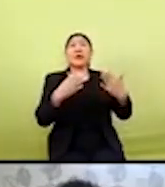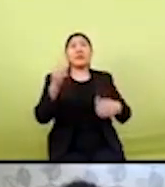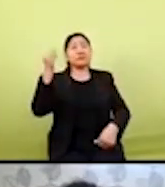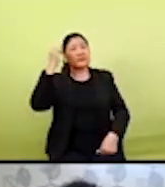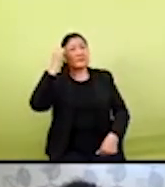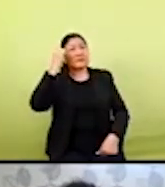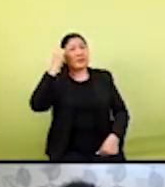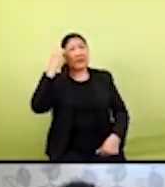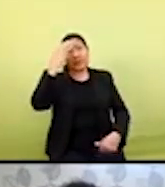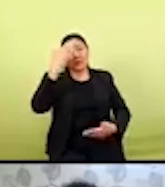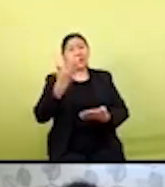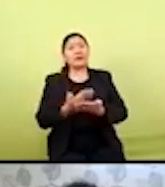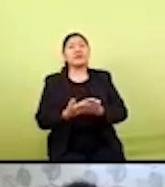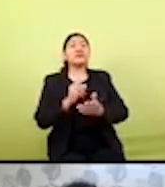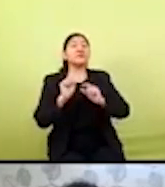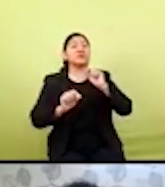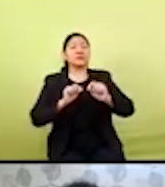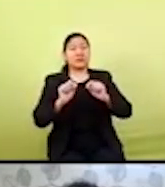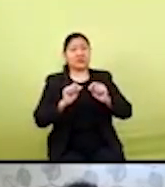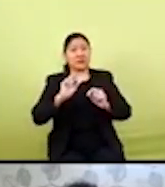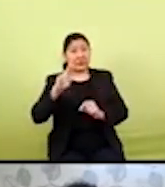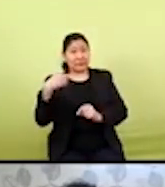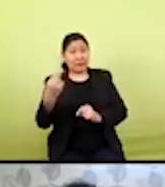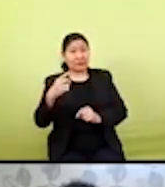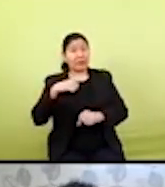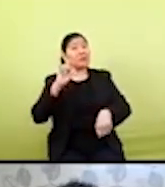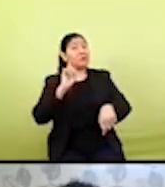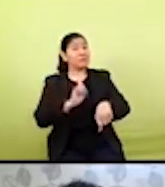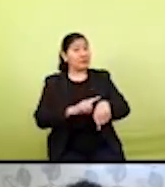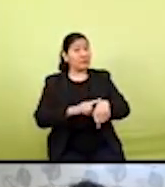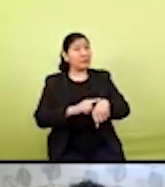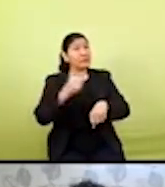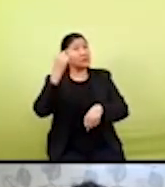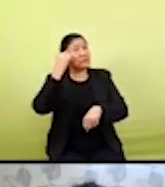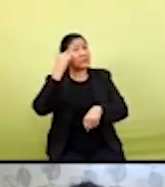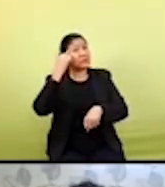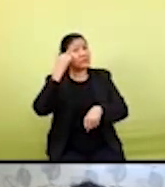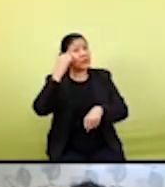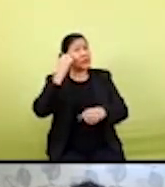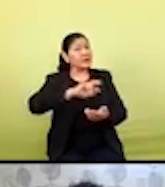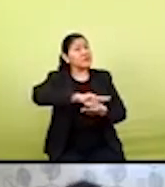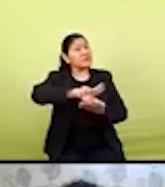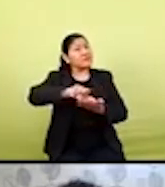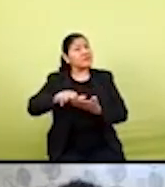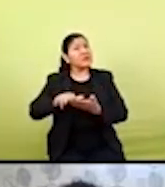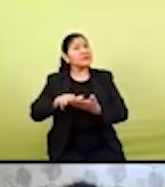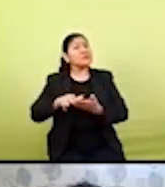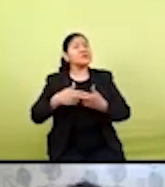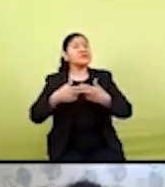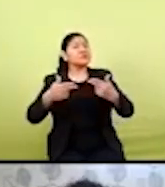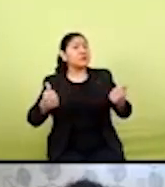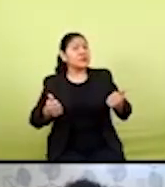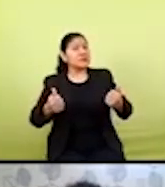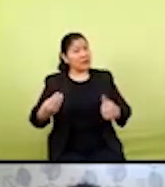acredito que a gente está num período de refletir sobre muitas coisas, né, não só na nossa vida,